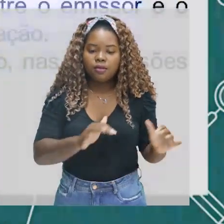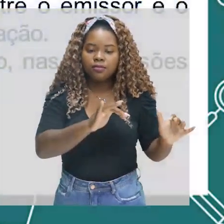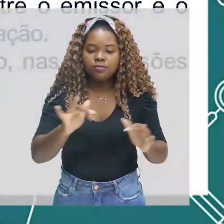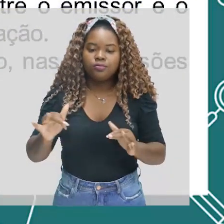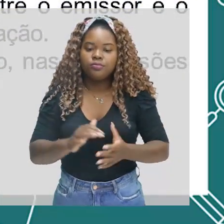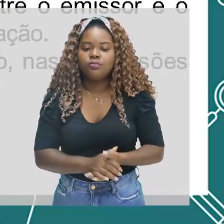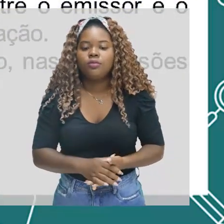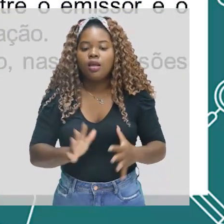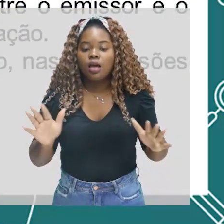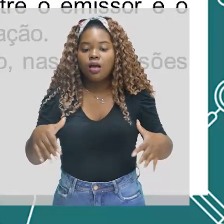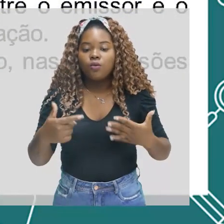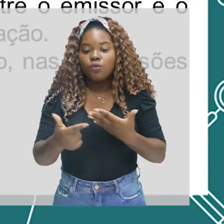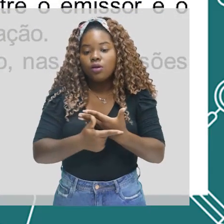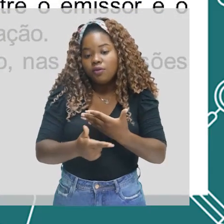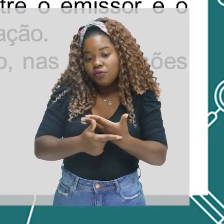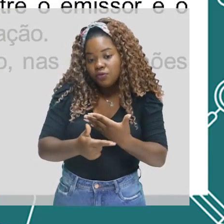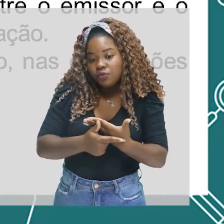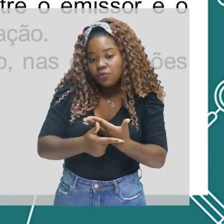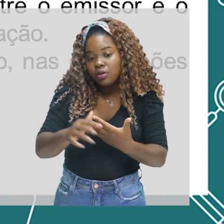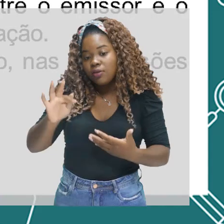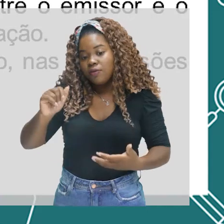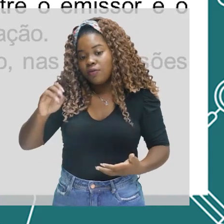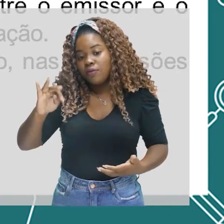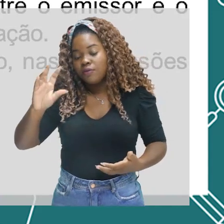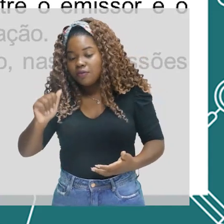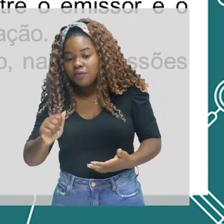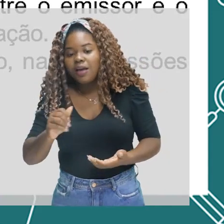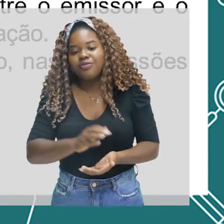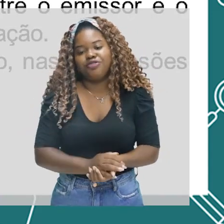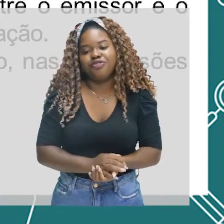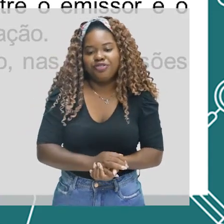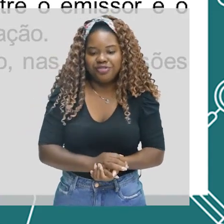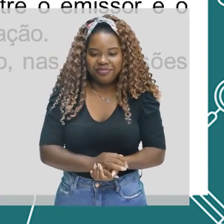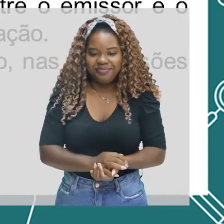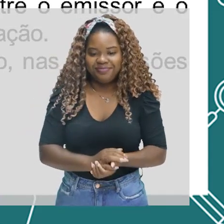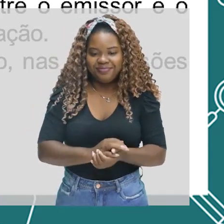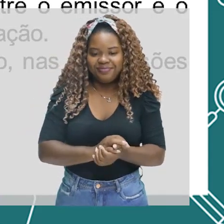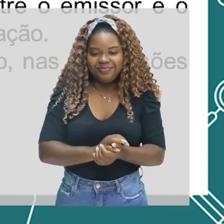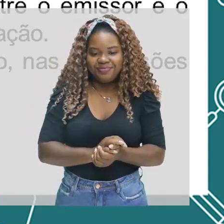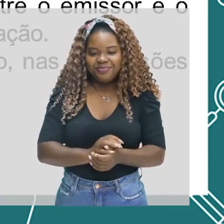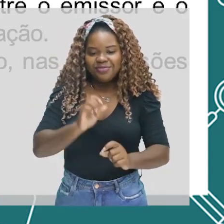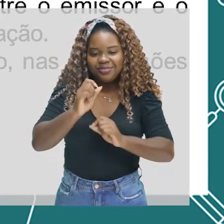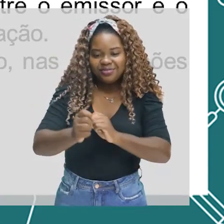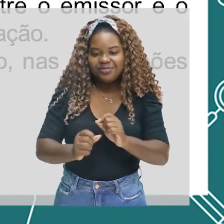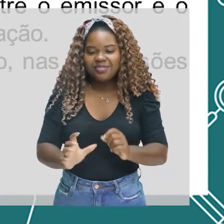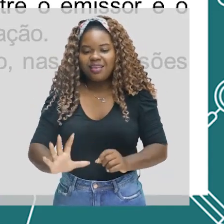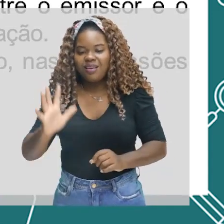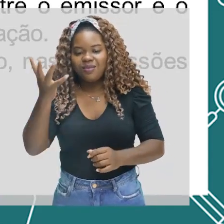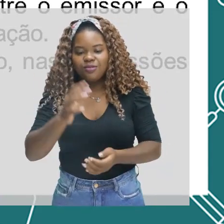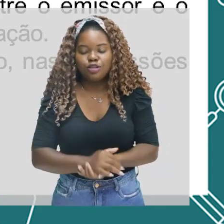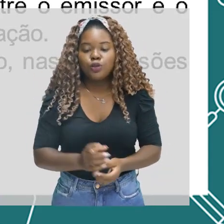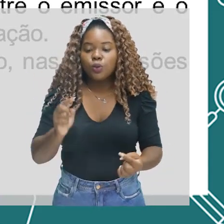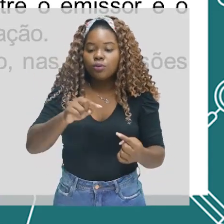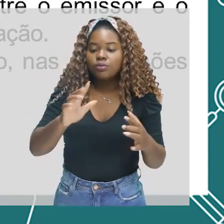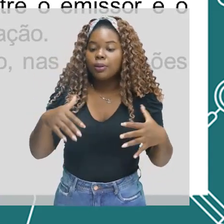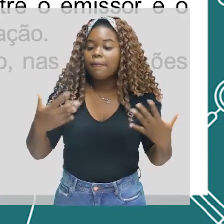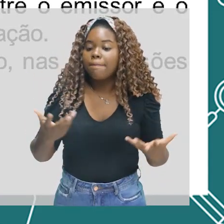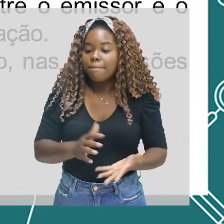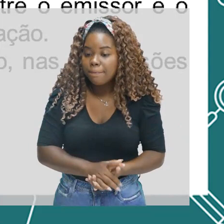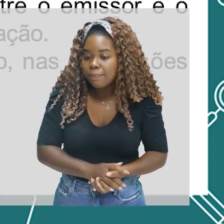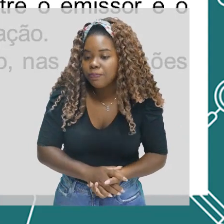Vamos agora para a função fática. A função fática ela é bem simples. A função fática tem como